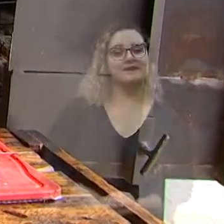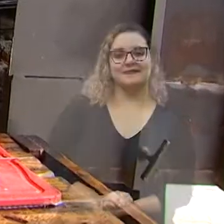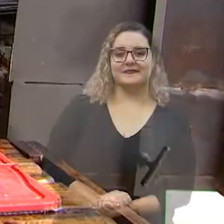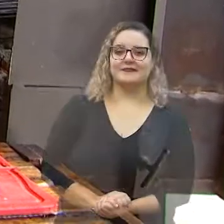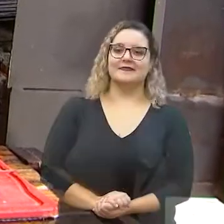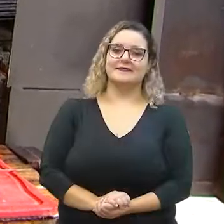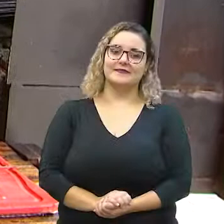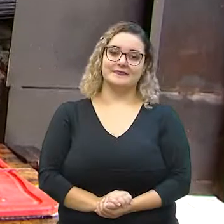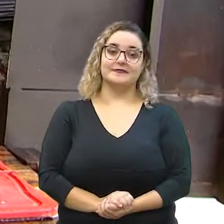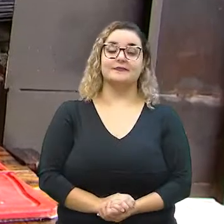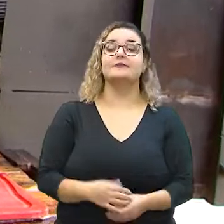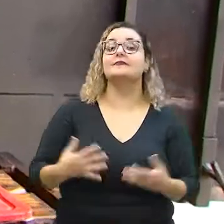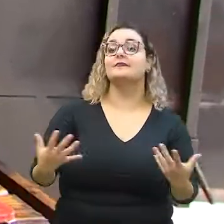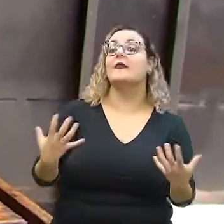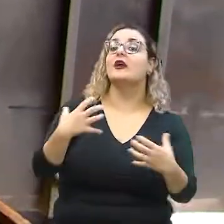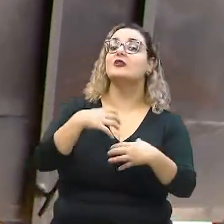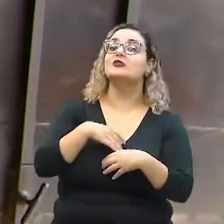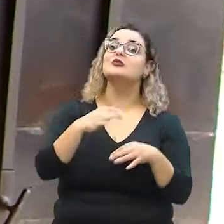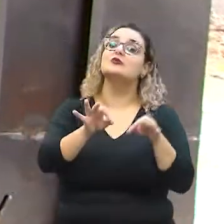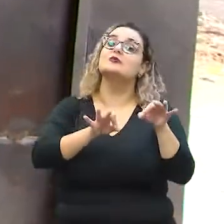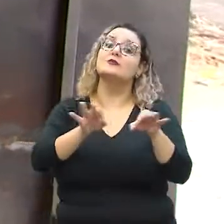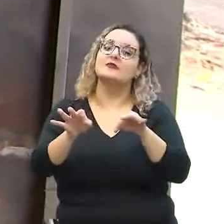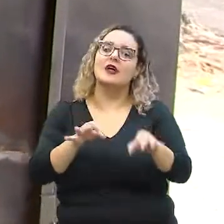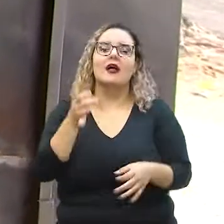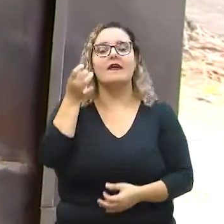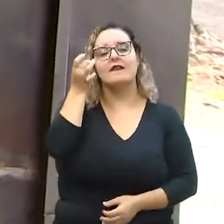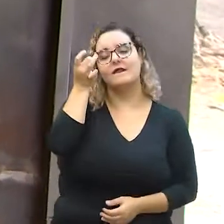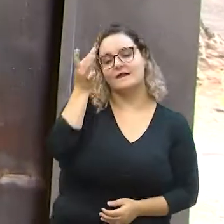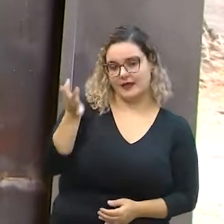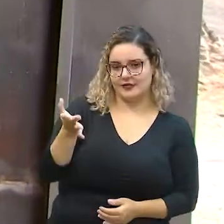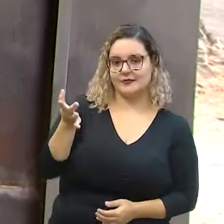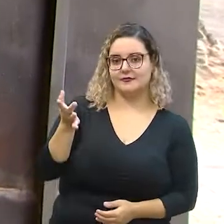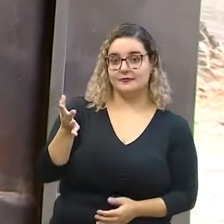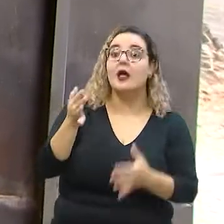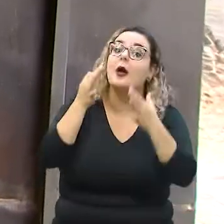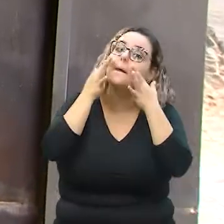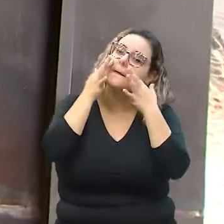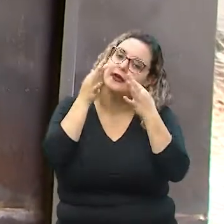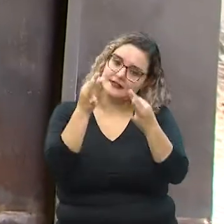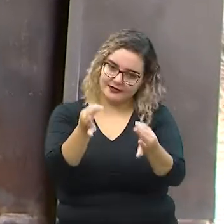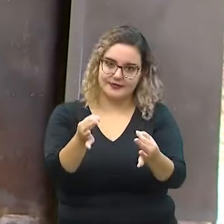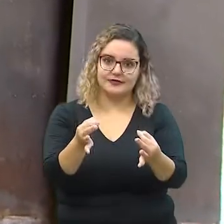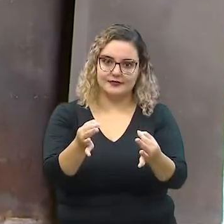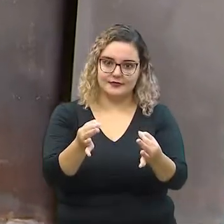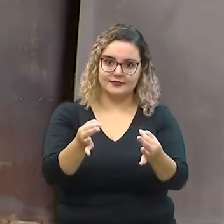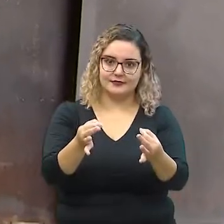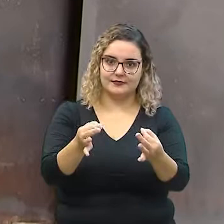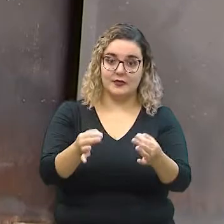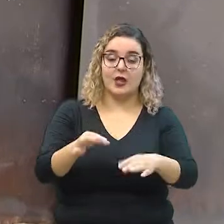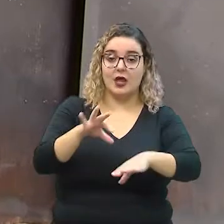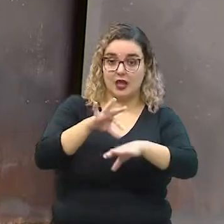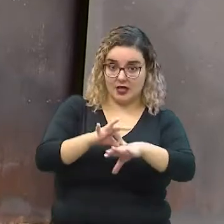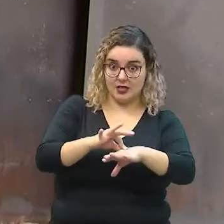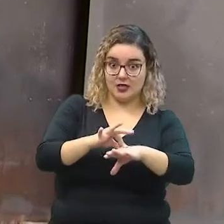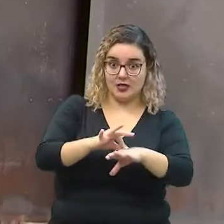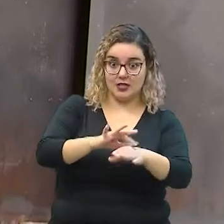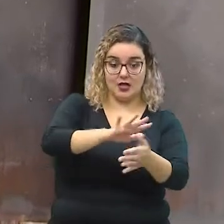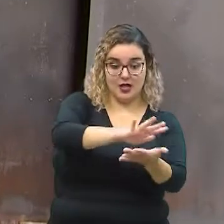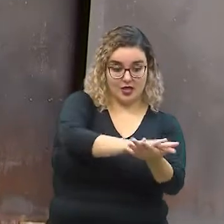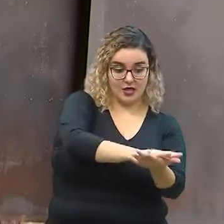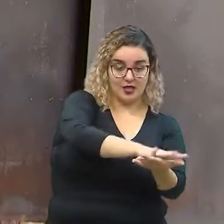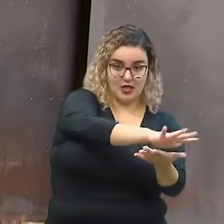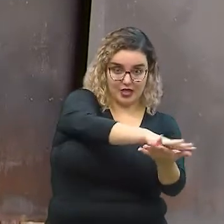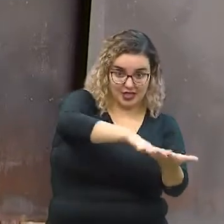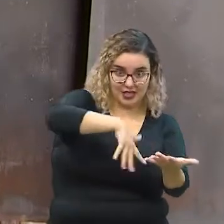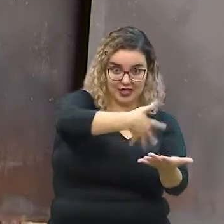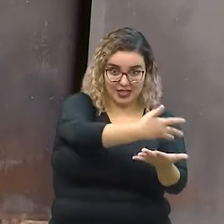O modo de preparo é muito fácil. Preste atenção. Coloque o bife na grelha e deixe